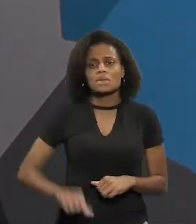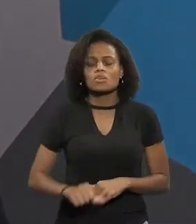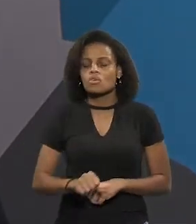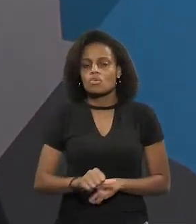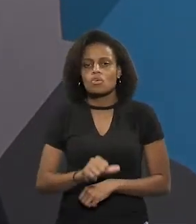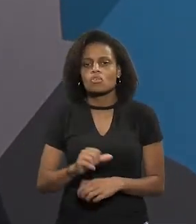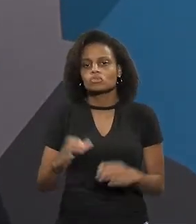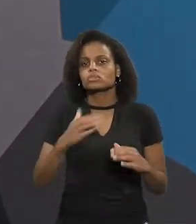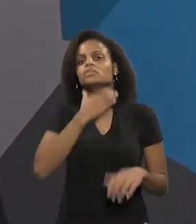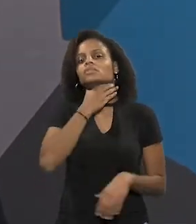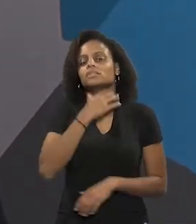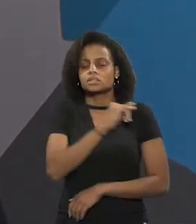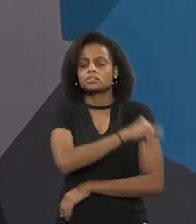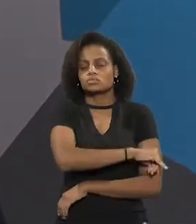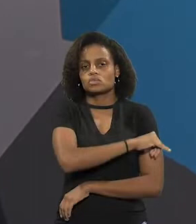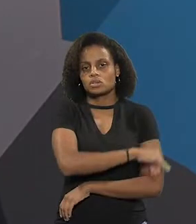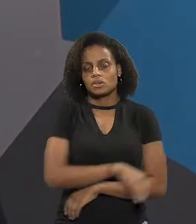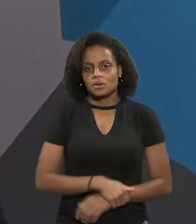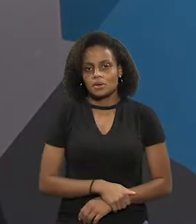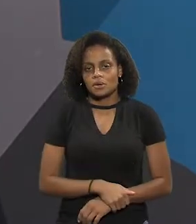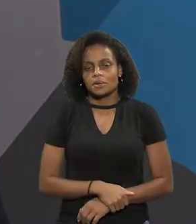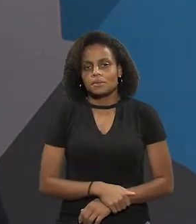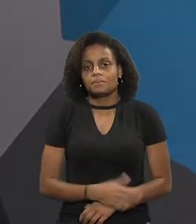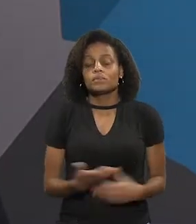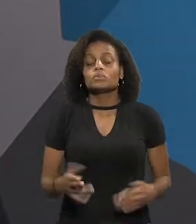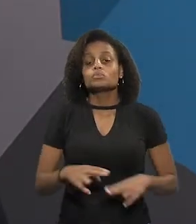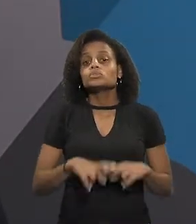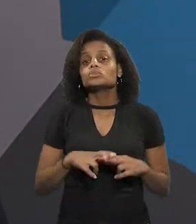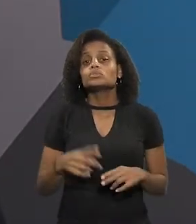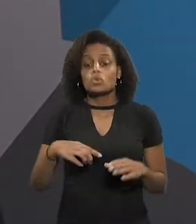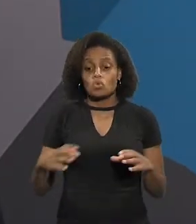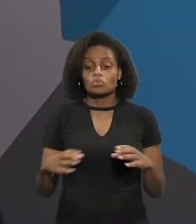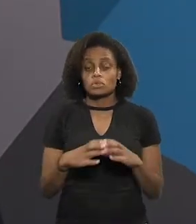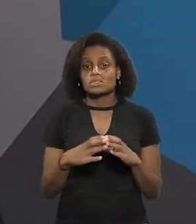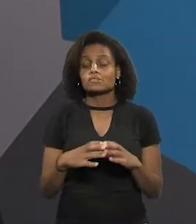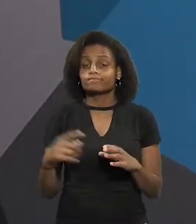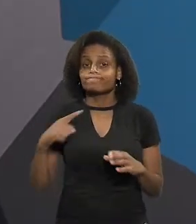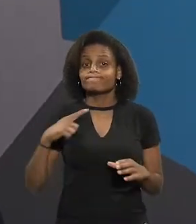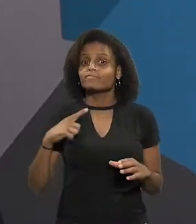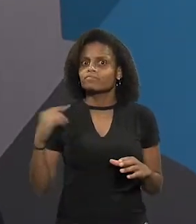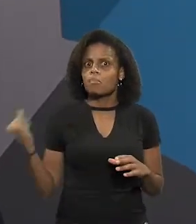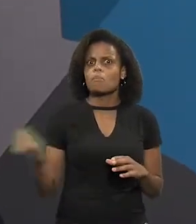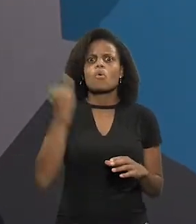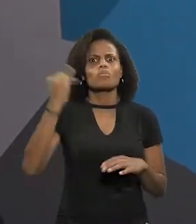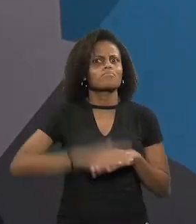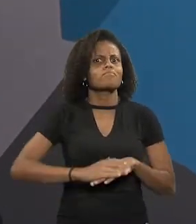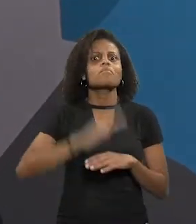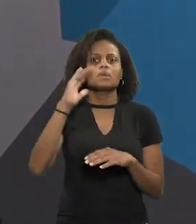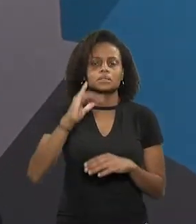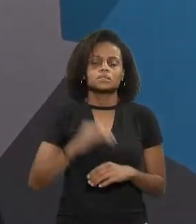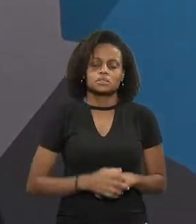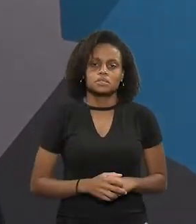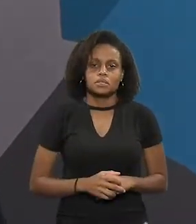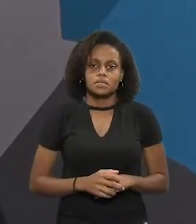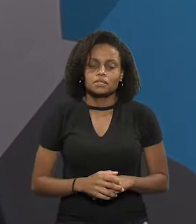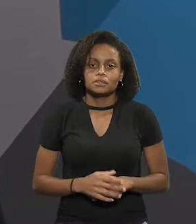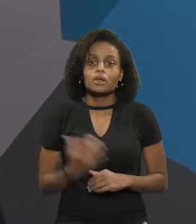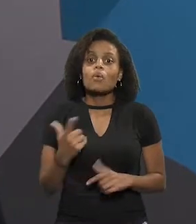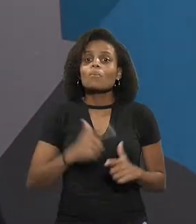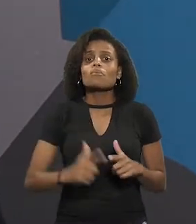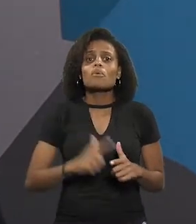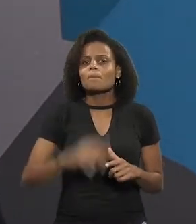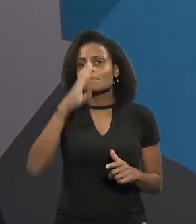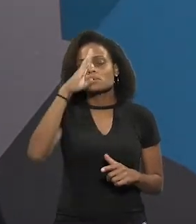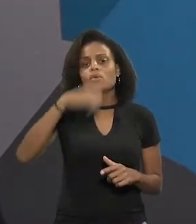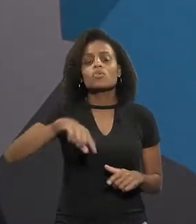já enfrentou. Então, por conta disso, a comissão acaba ainda ganhando mais importância e mais relevância. O maior